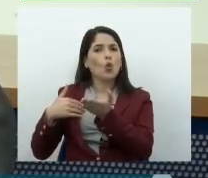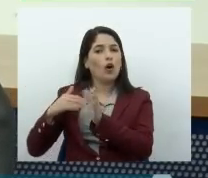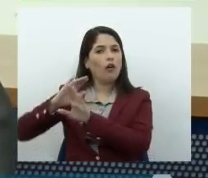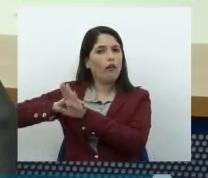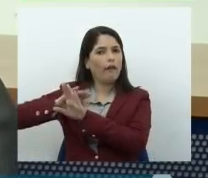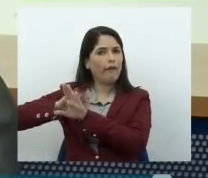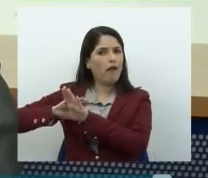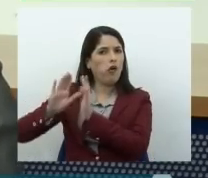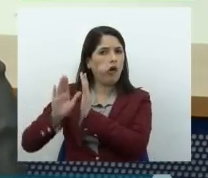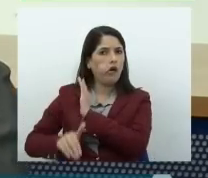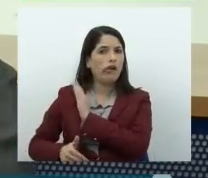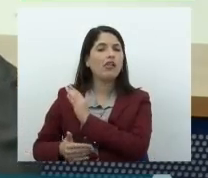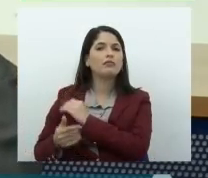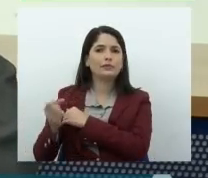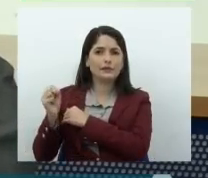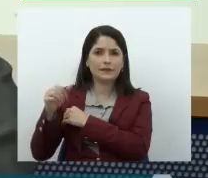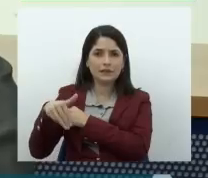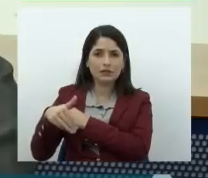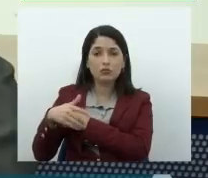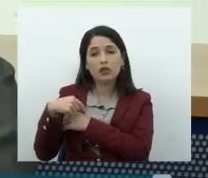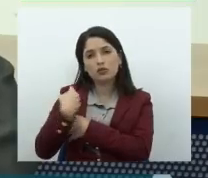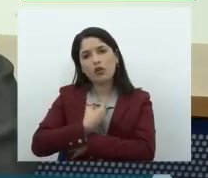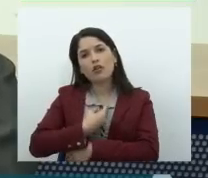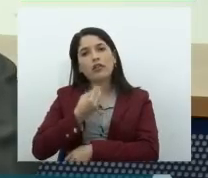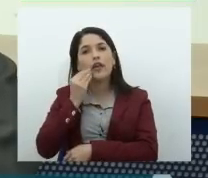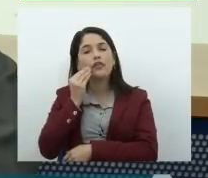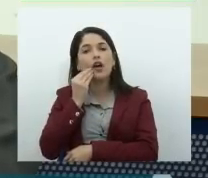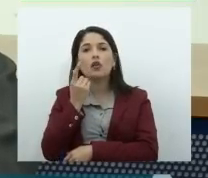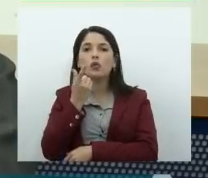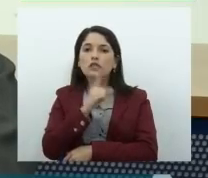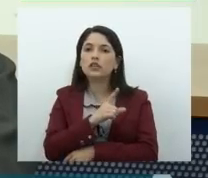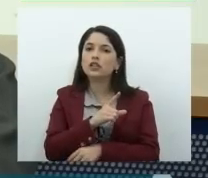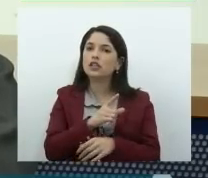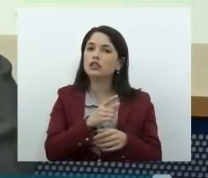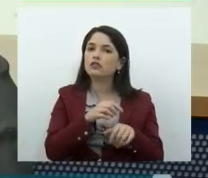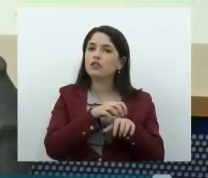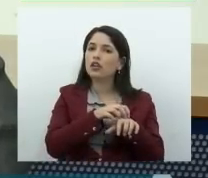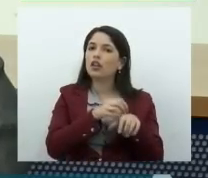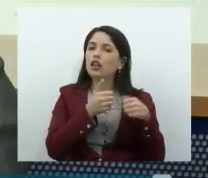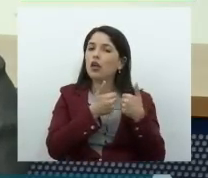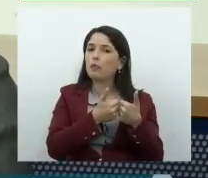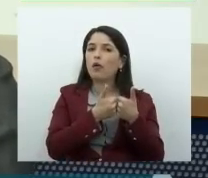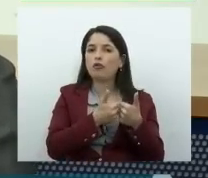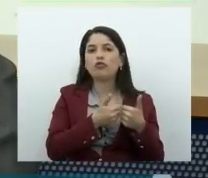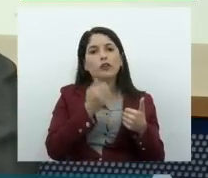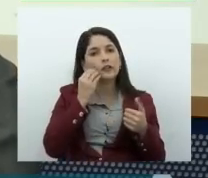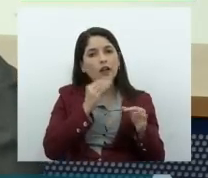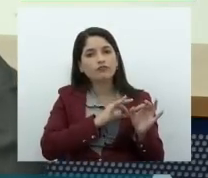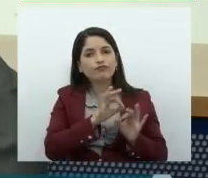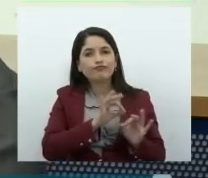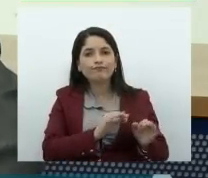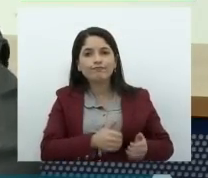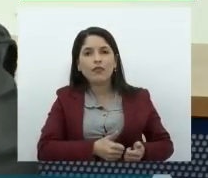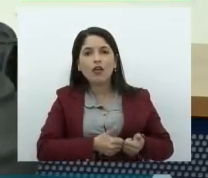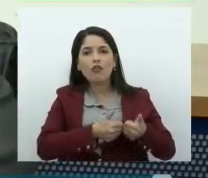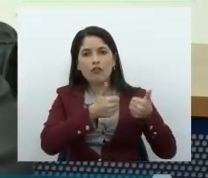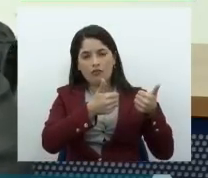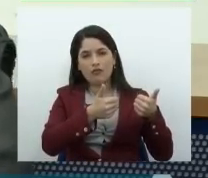os nossos munícipes, porque este projeto, hoje implantado pelo atual governo e secretário, é falido.